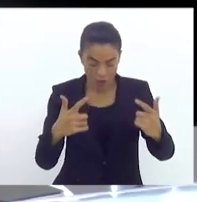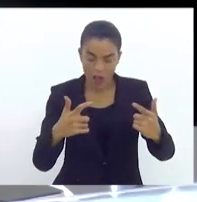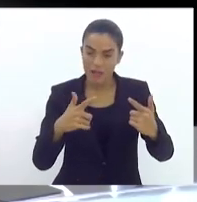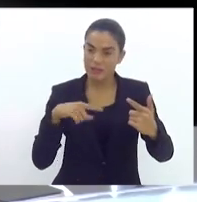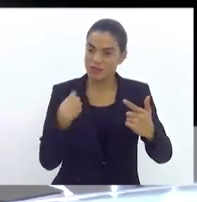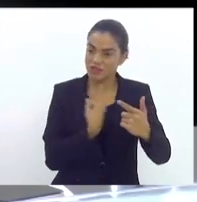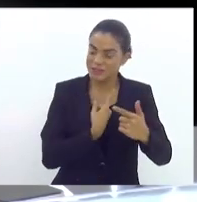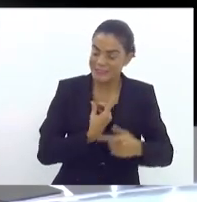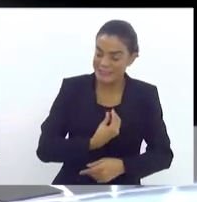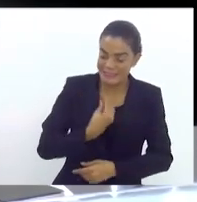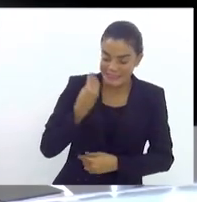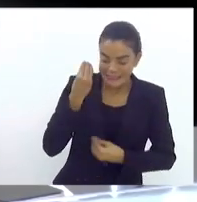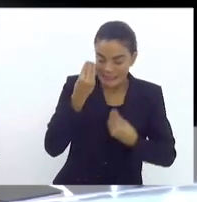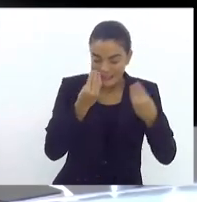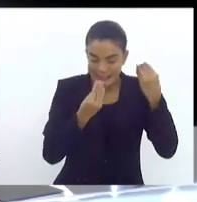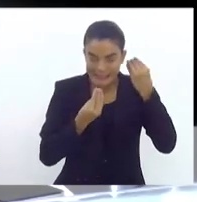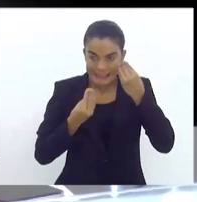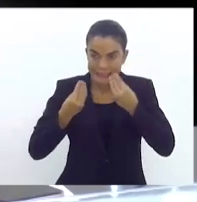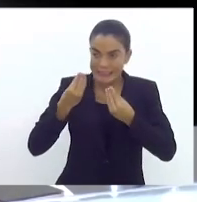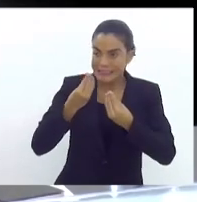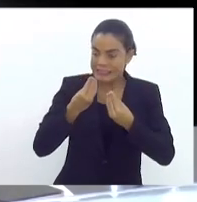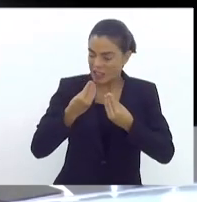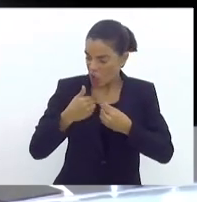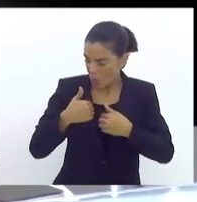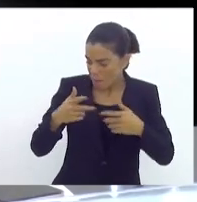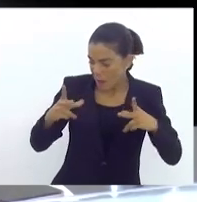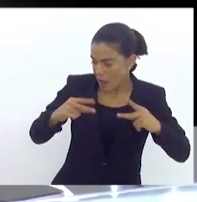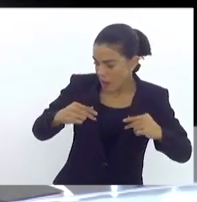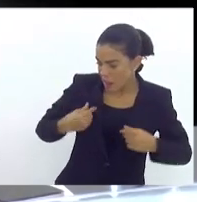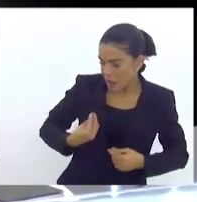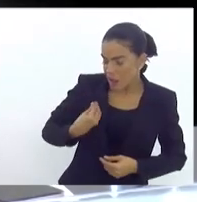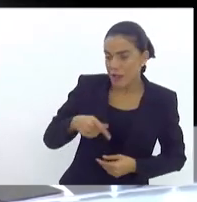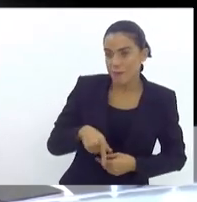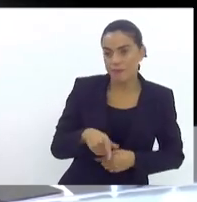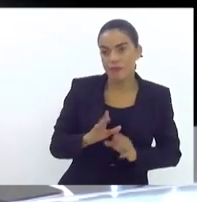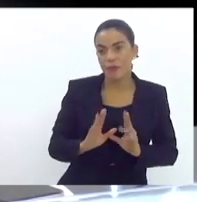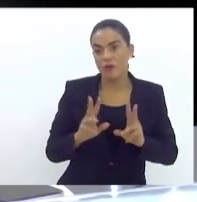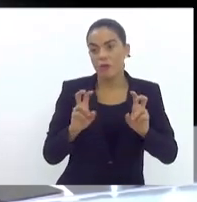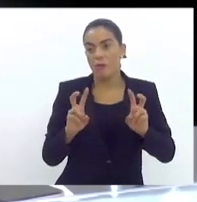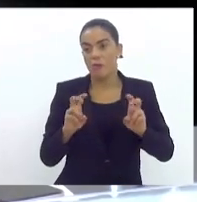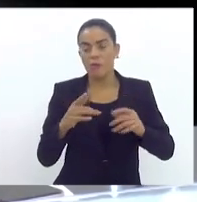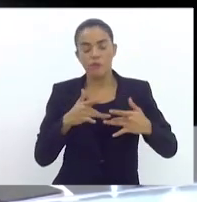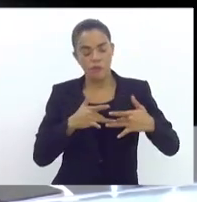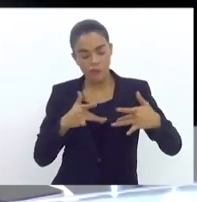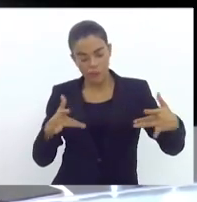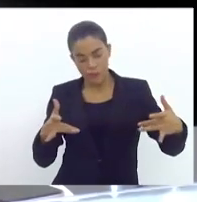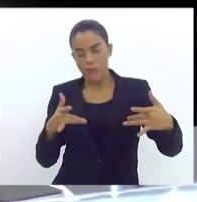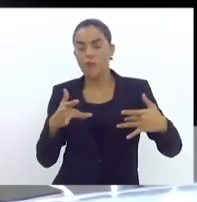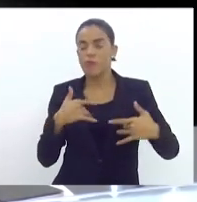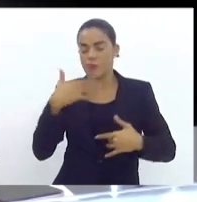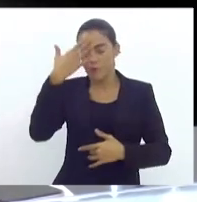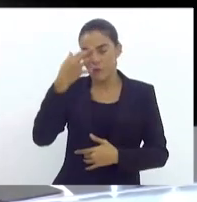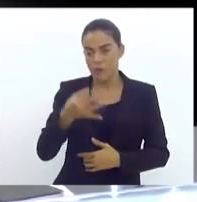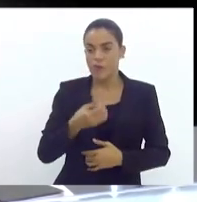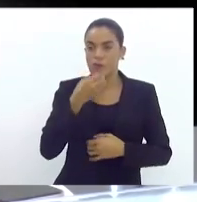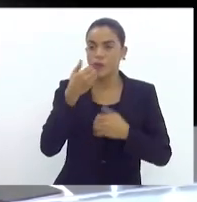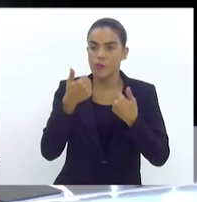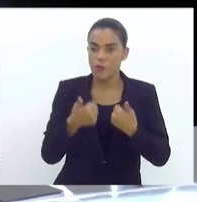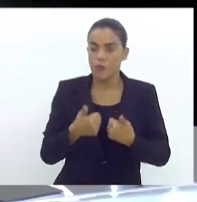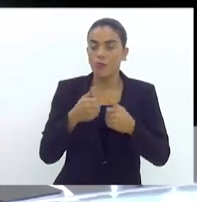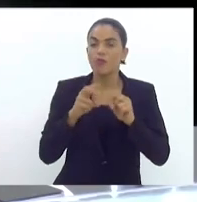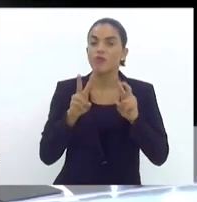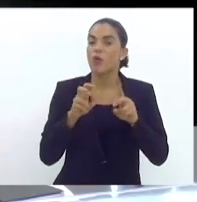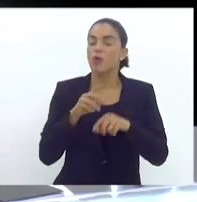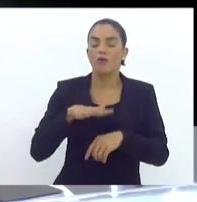nos fazem questionar se podemos estar aqui então Conta isso com certeza misso lidarismo entendo bem o que vossa excelência